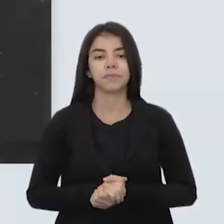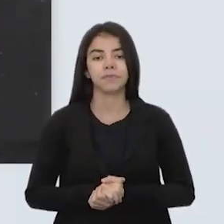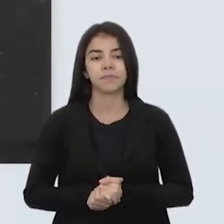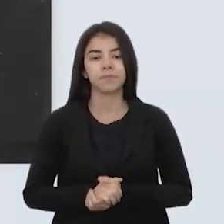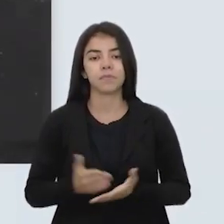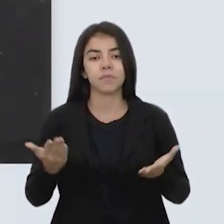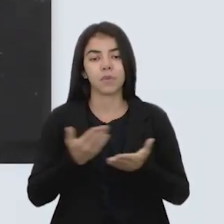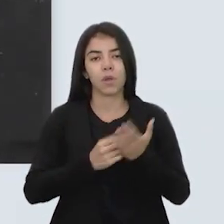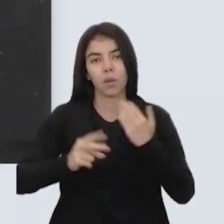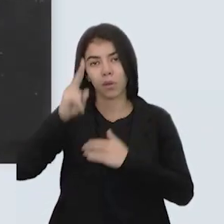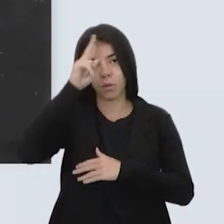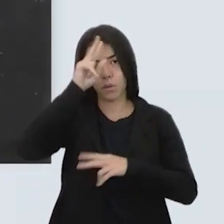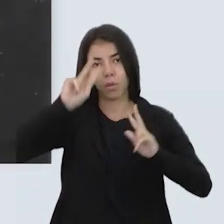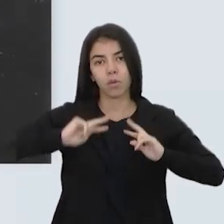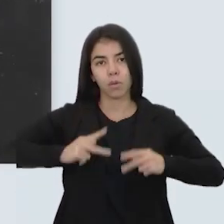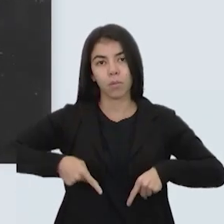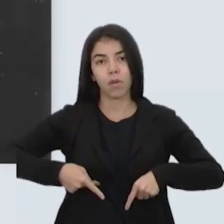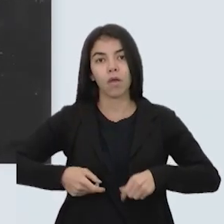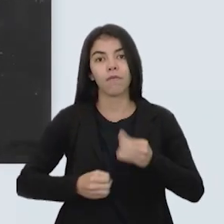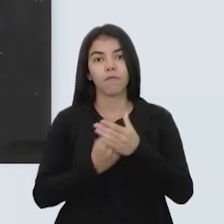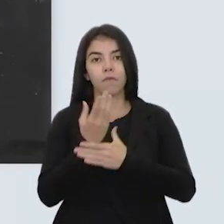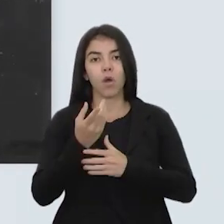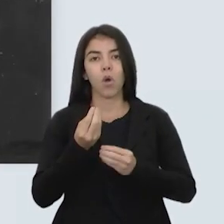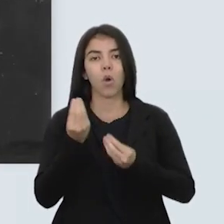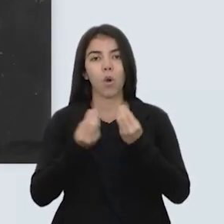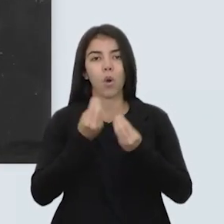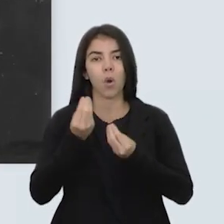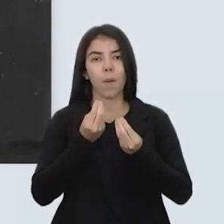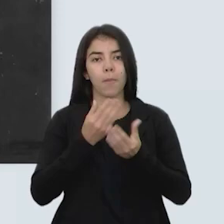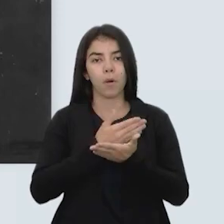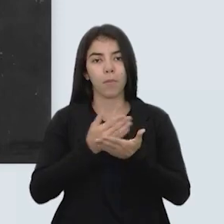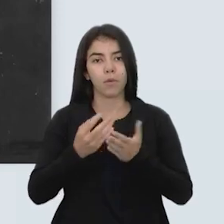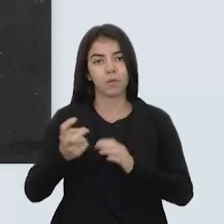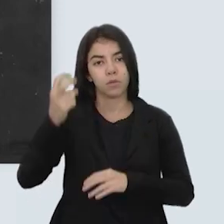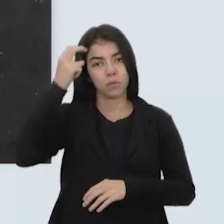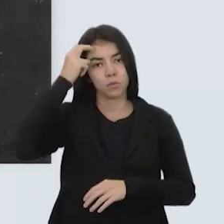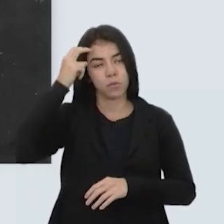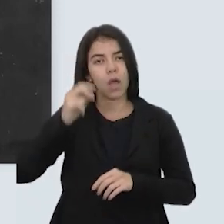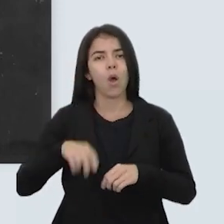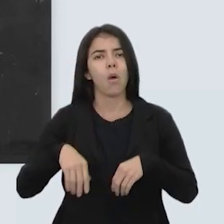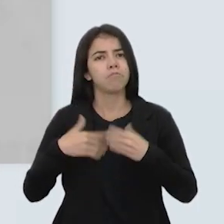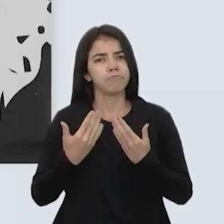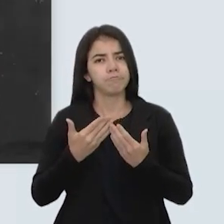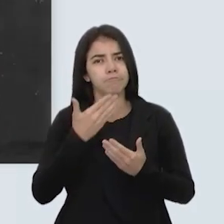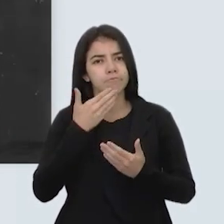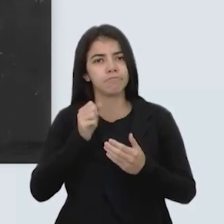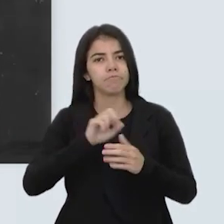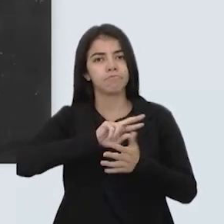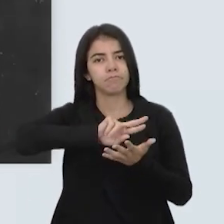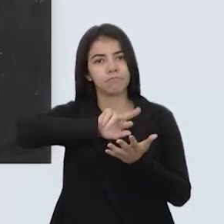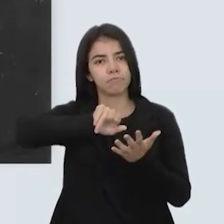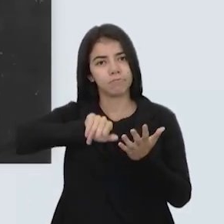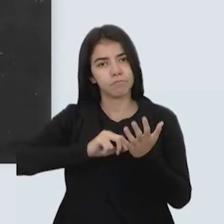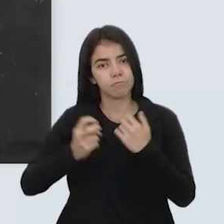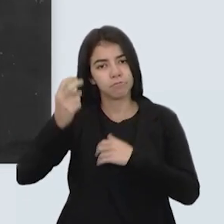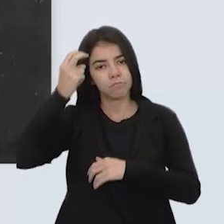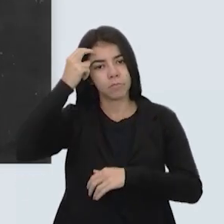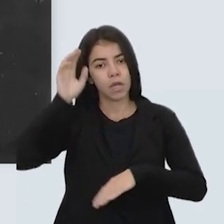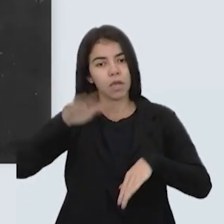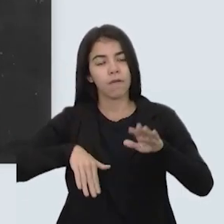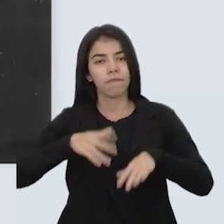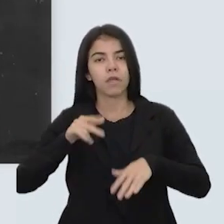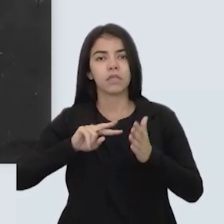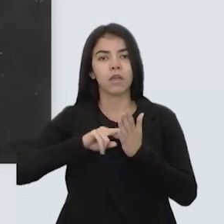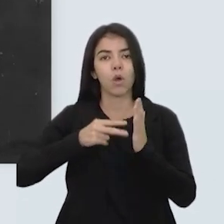A história da humanidade foi construída através da cultura, ou melhor, das culturas. Conceito esse às vezes difícil de se